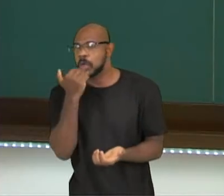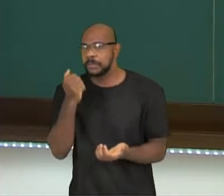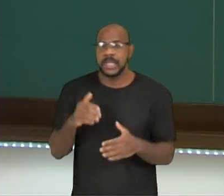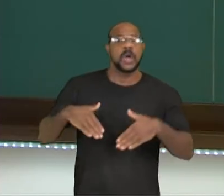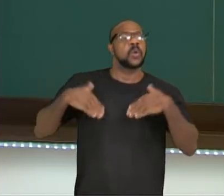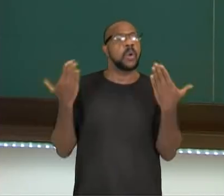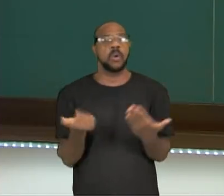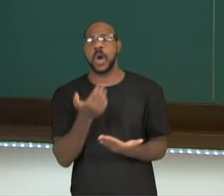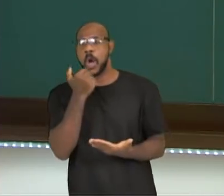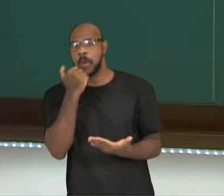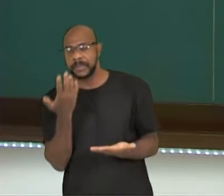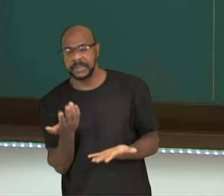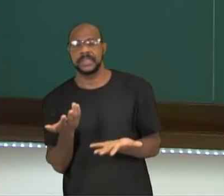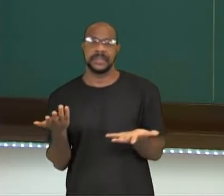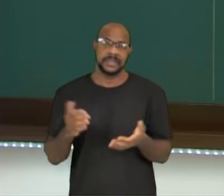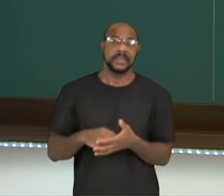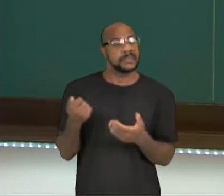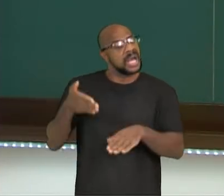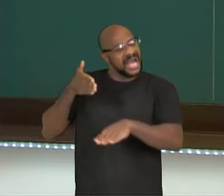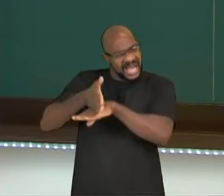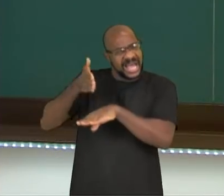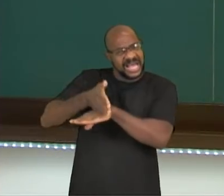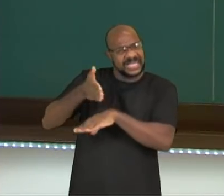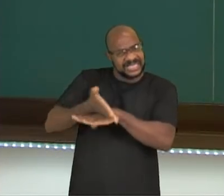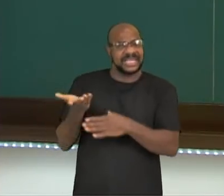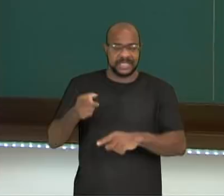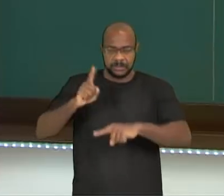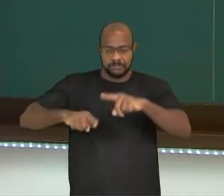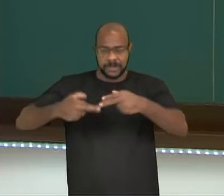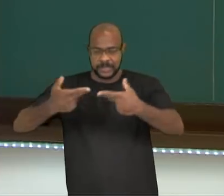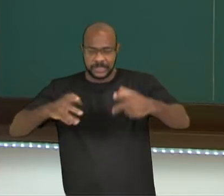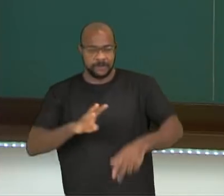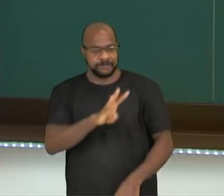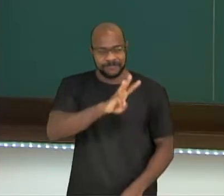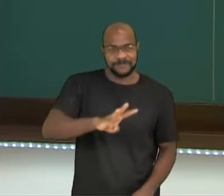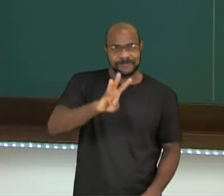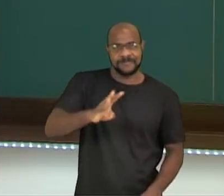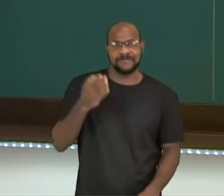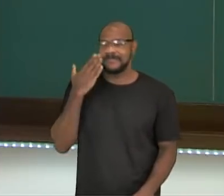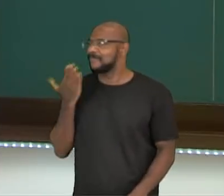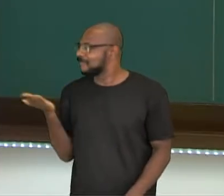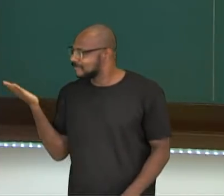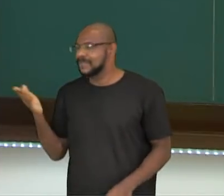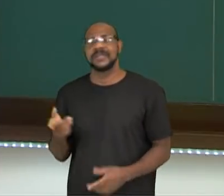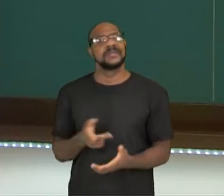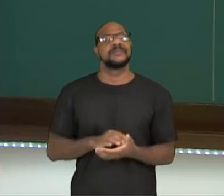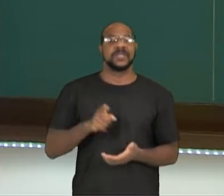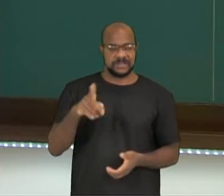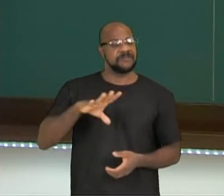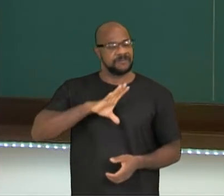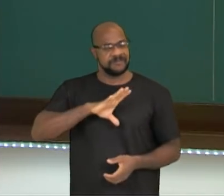dar preferência, tá? Então, acesse esse material depois que tem muito mais coisa lá e eu aposto que você vai gostar.